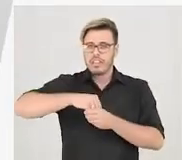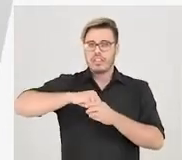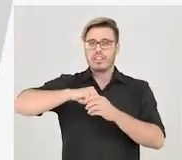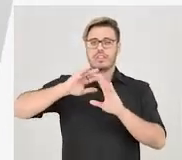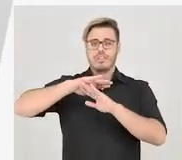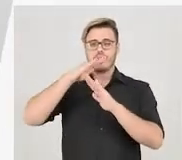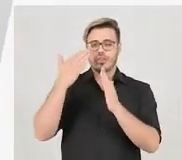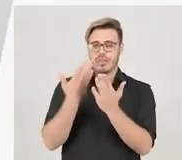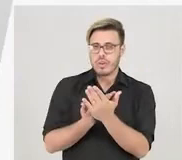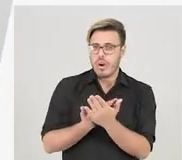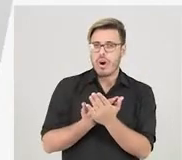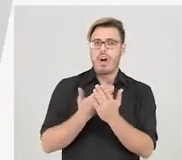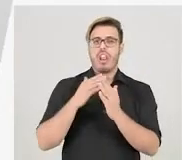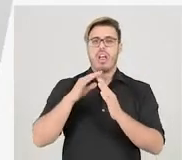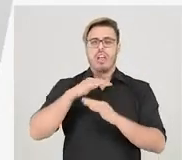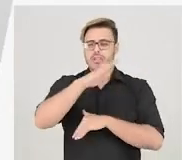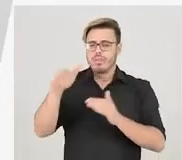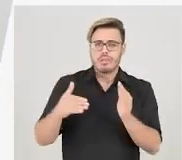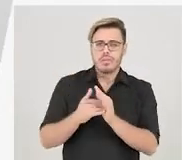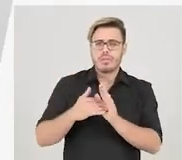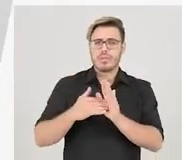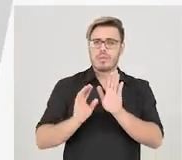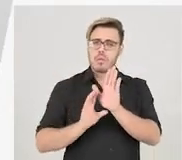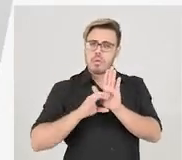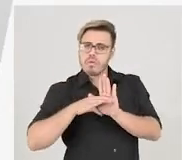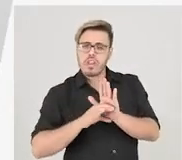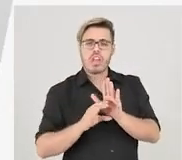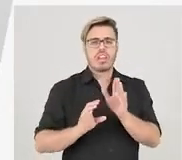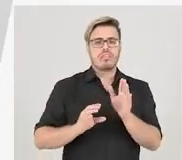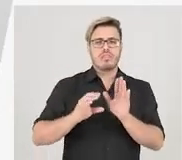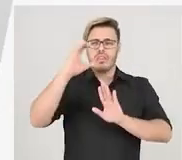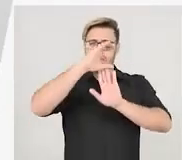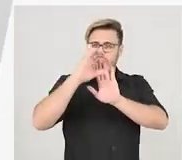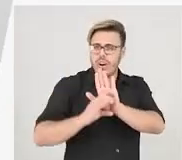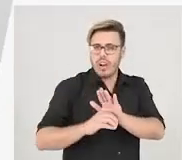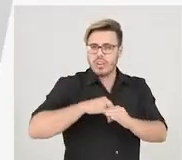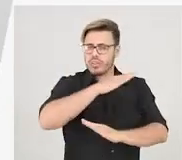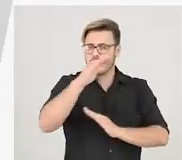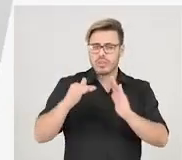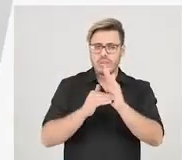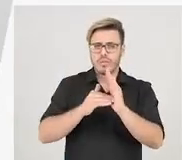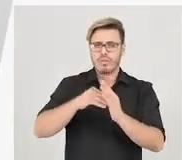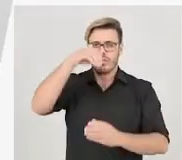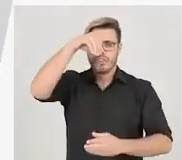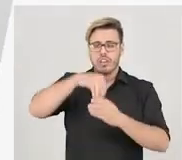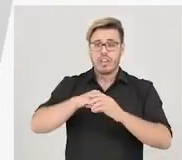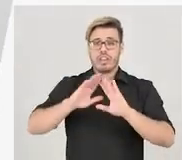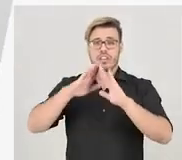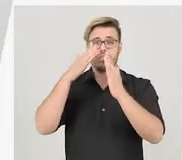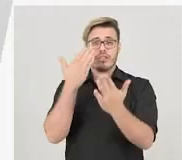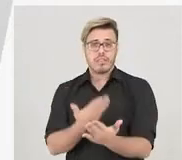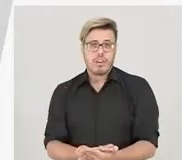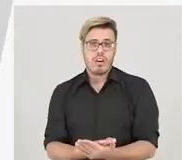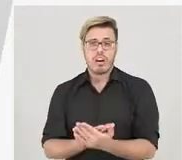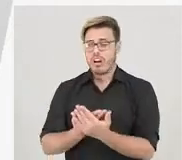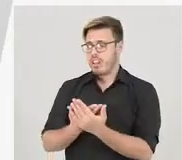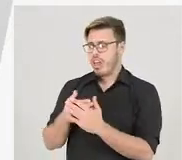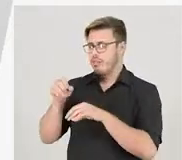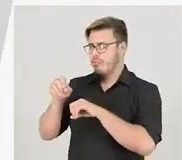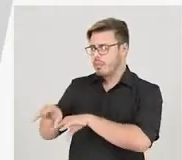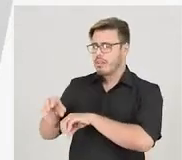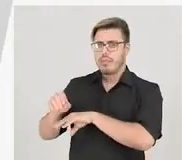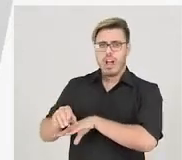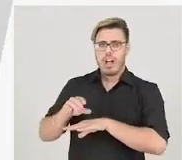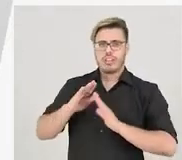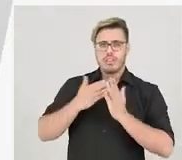esses conhecimentos historicamente construídos e que é transmitido pela escola, tem tanta coisa boa para ele aprender. Ah, Janaína, mas ele não